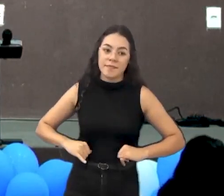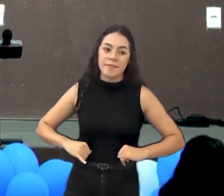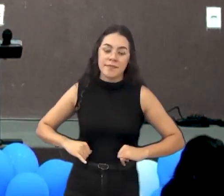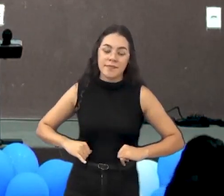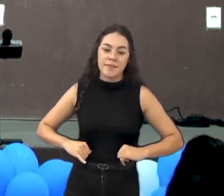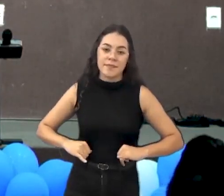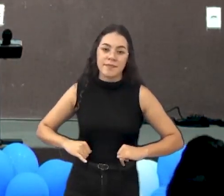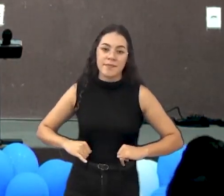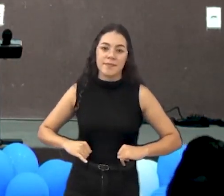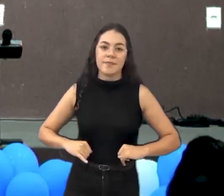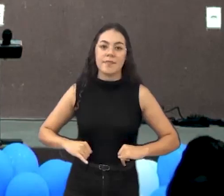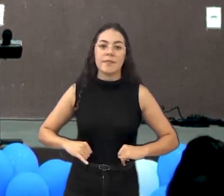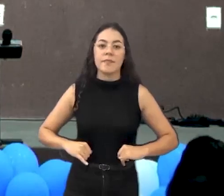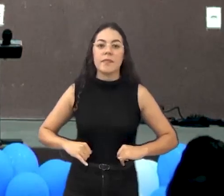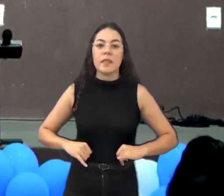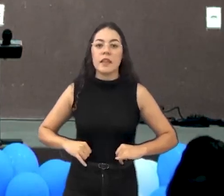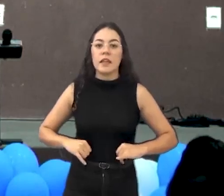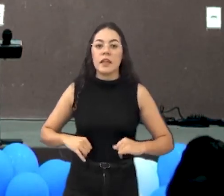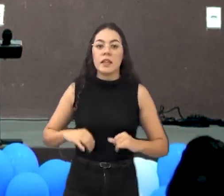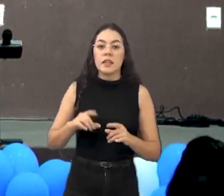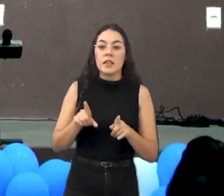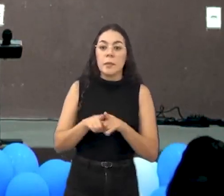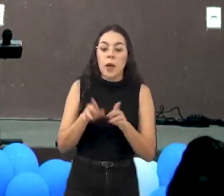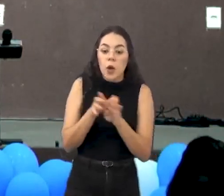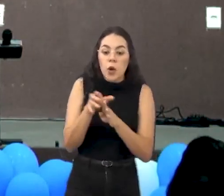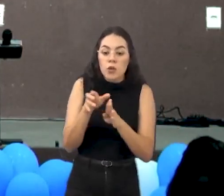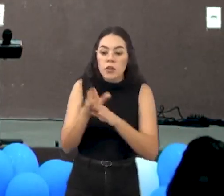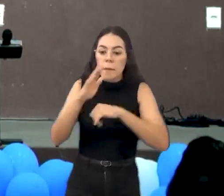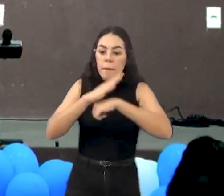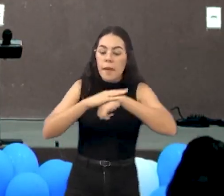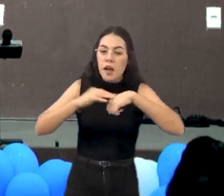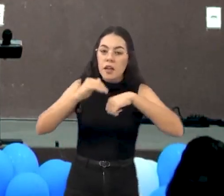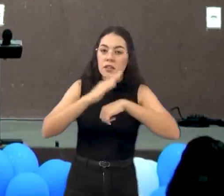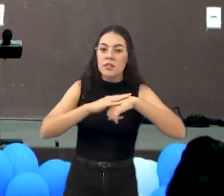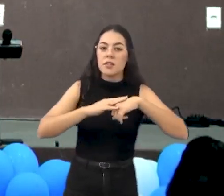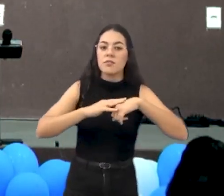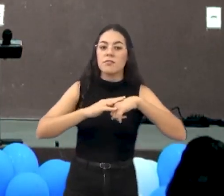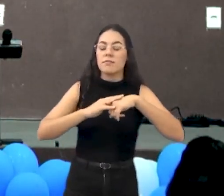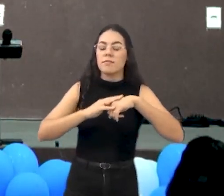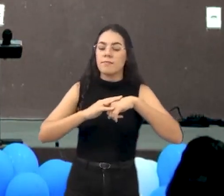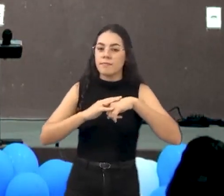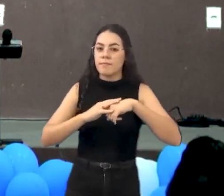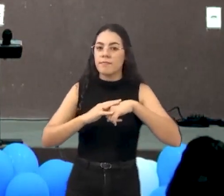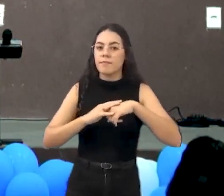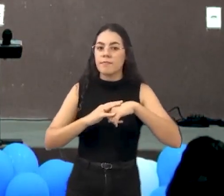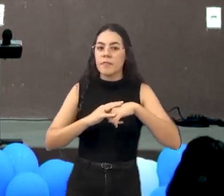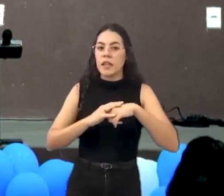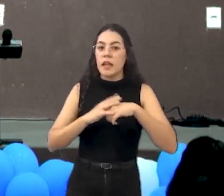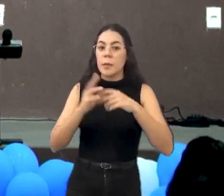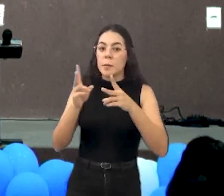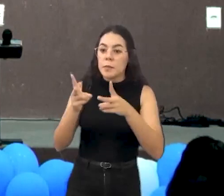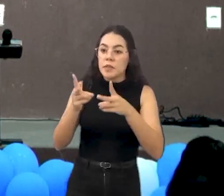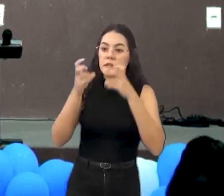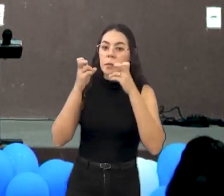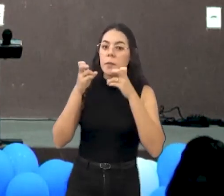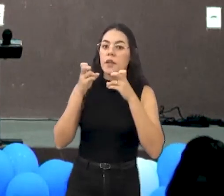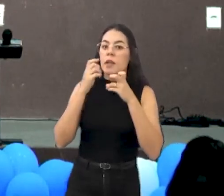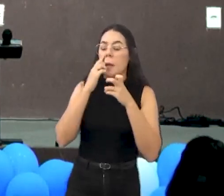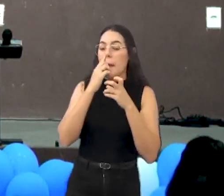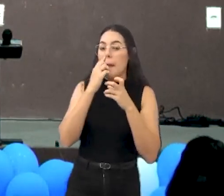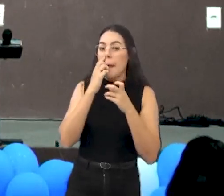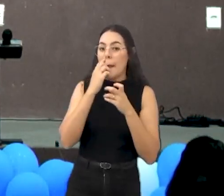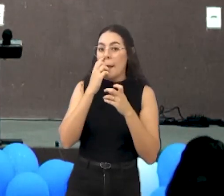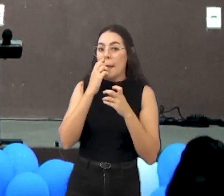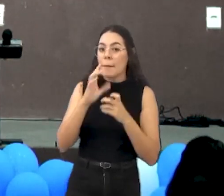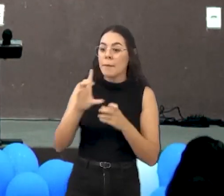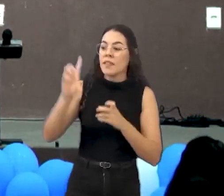Sofredor. Instruindo com mansidão os que resistem, a ver se porventura